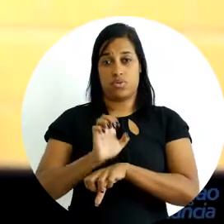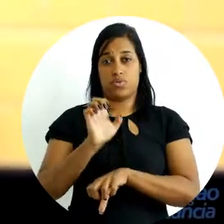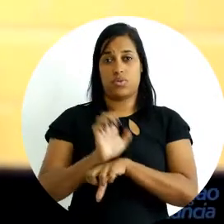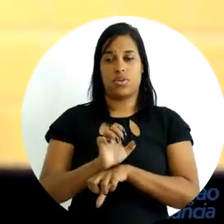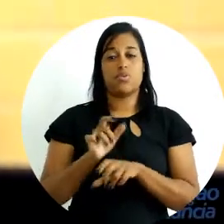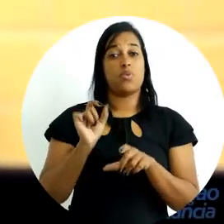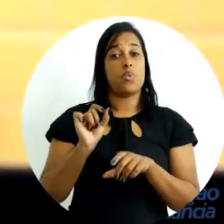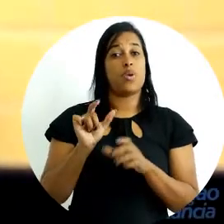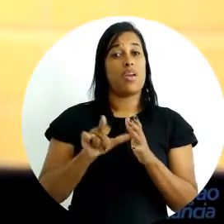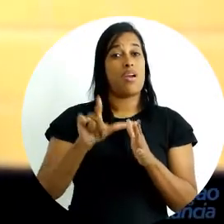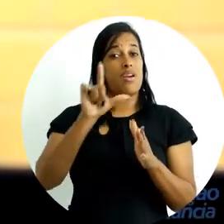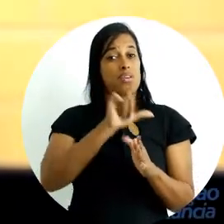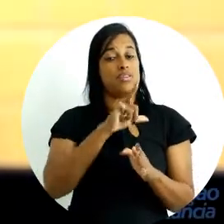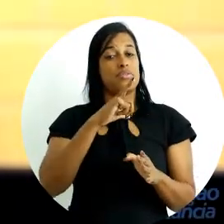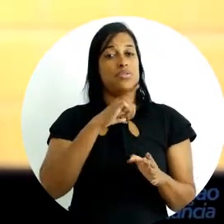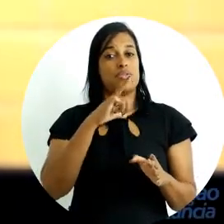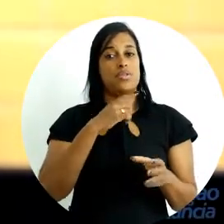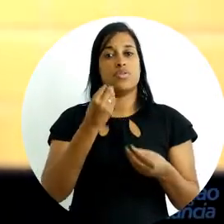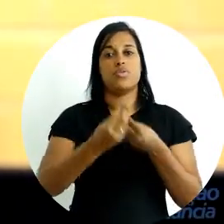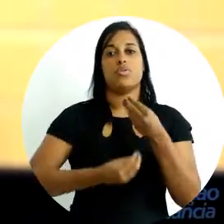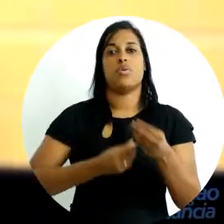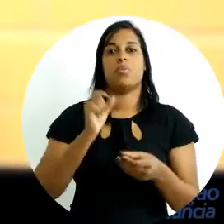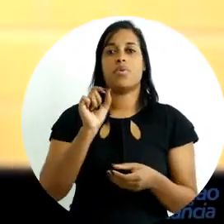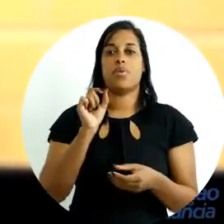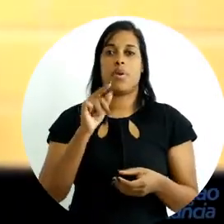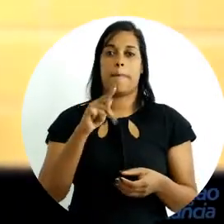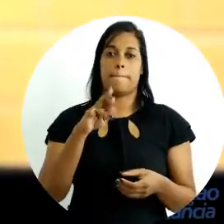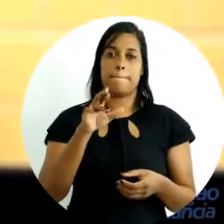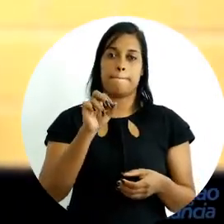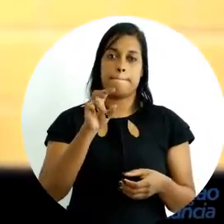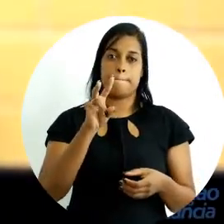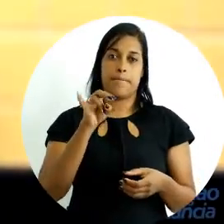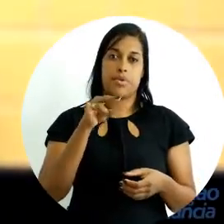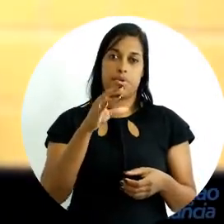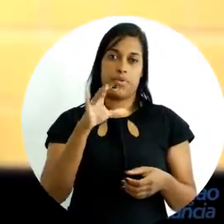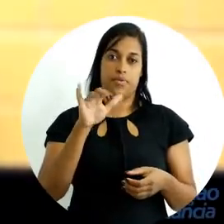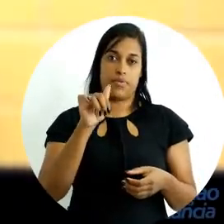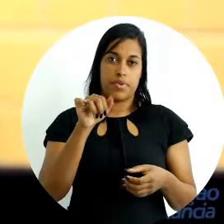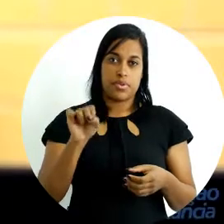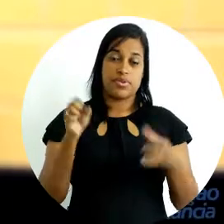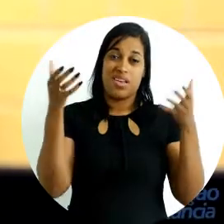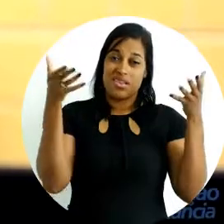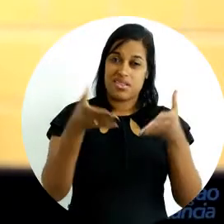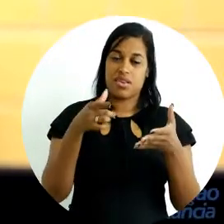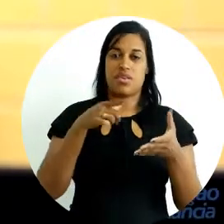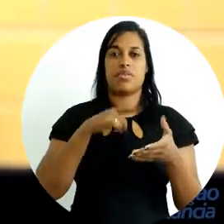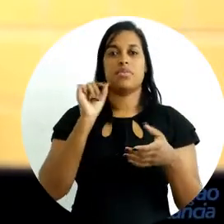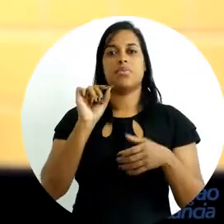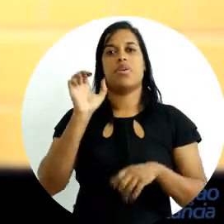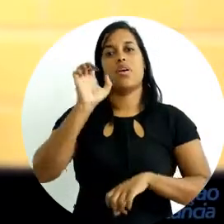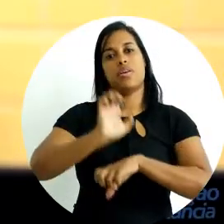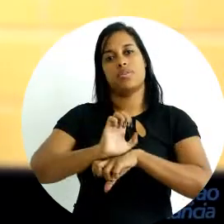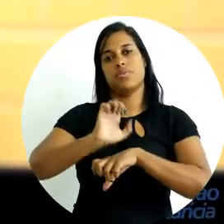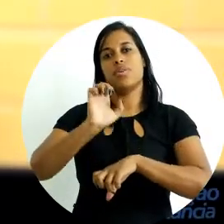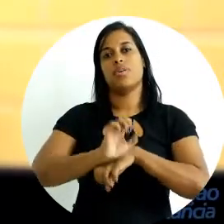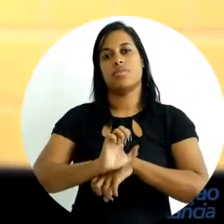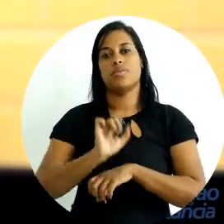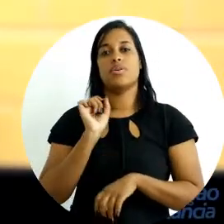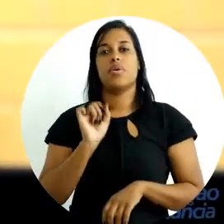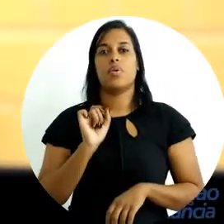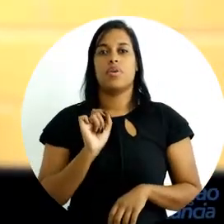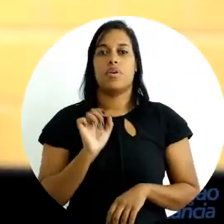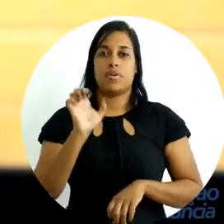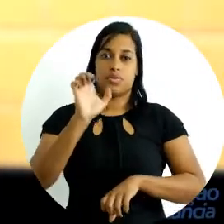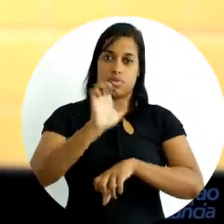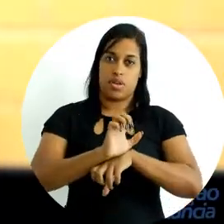dos estados. O que antes tínhamos como províncias, agora nós temos os estados.